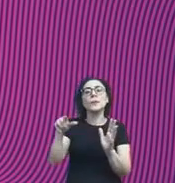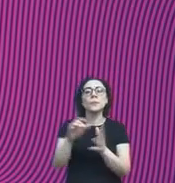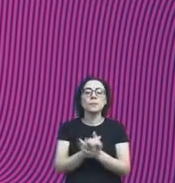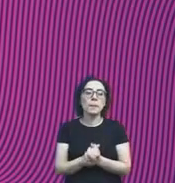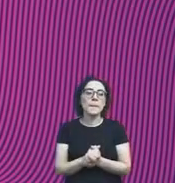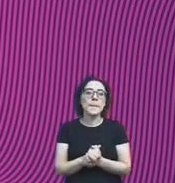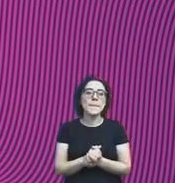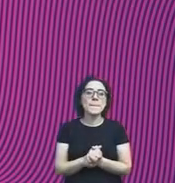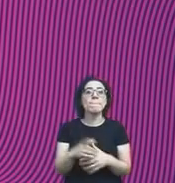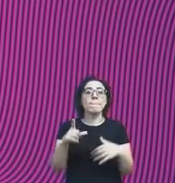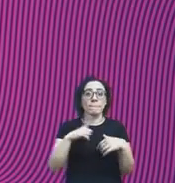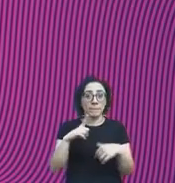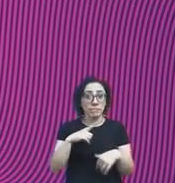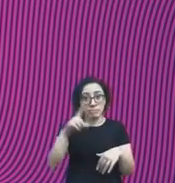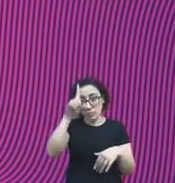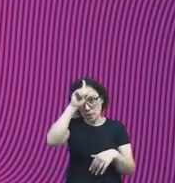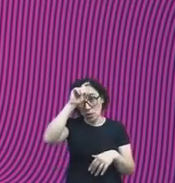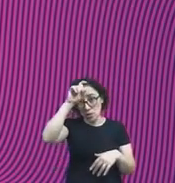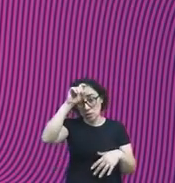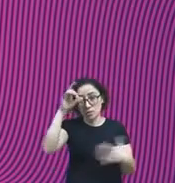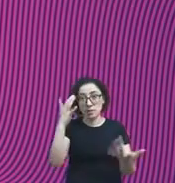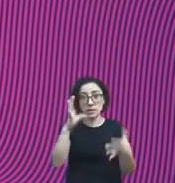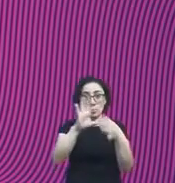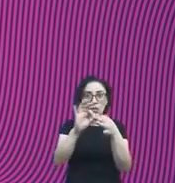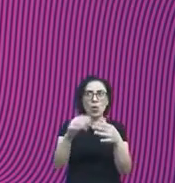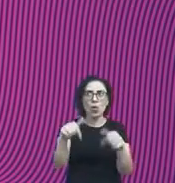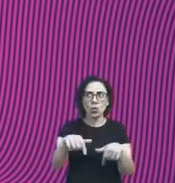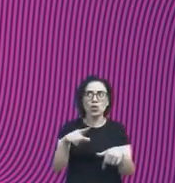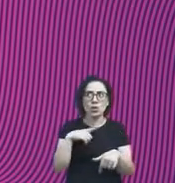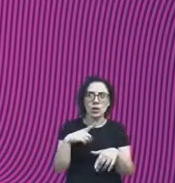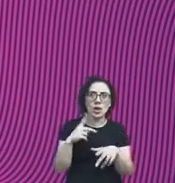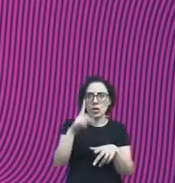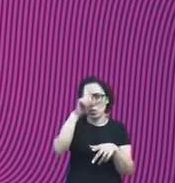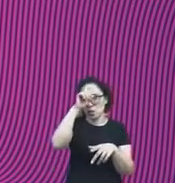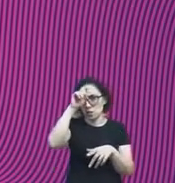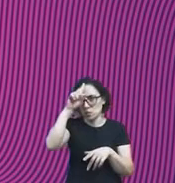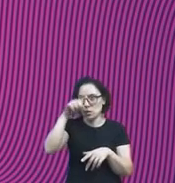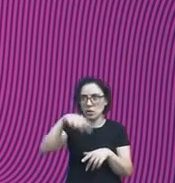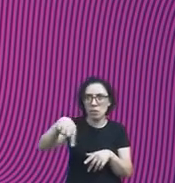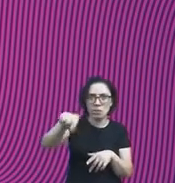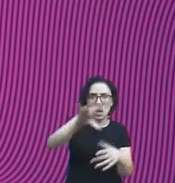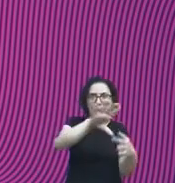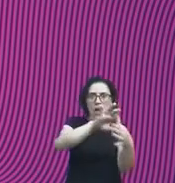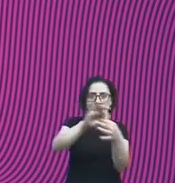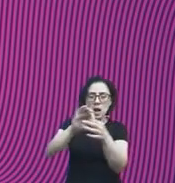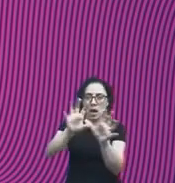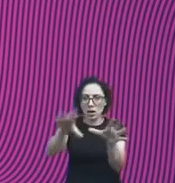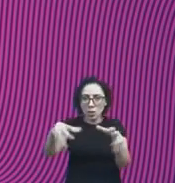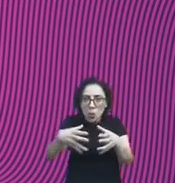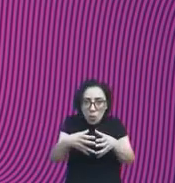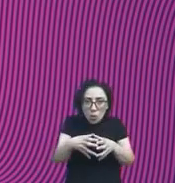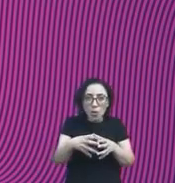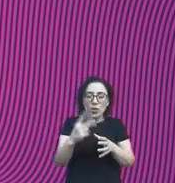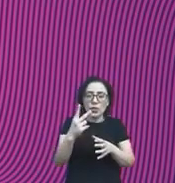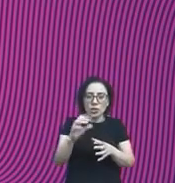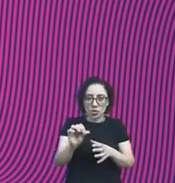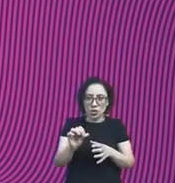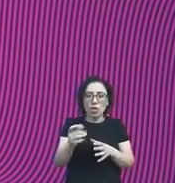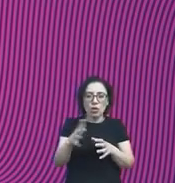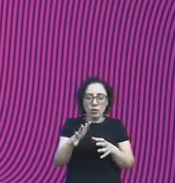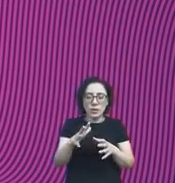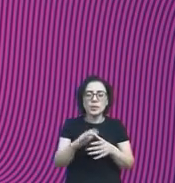são 129, colocam mensalmente os dados no sistema. Mensalmente